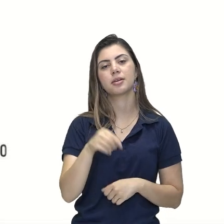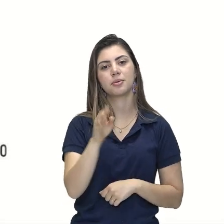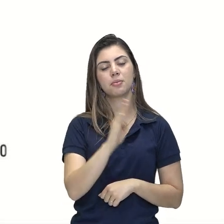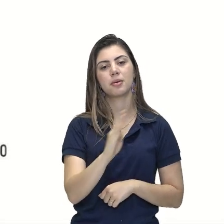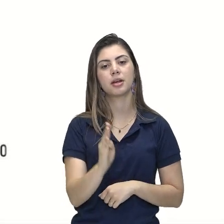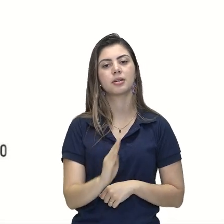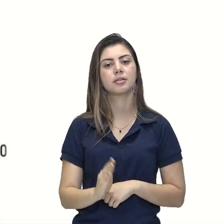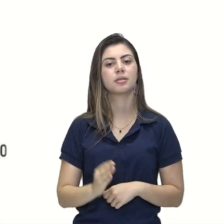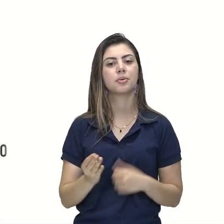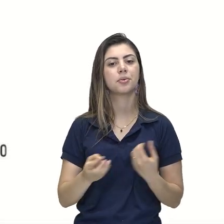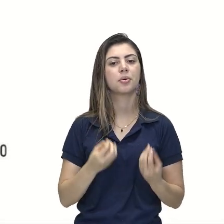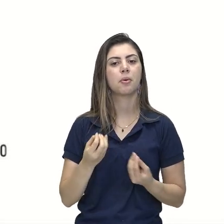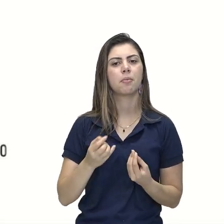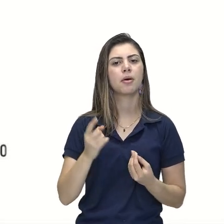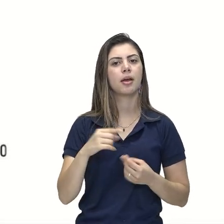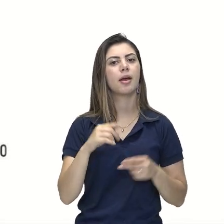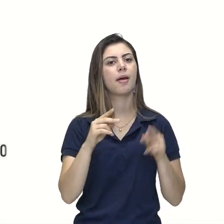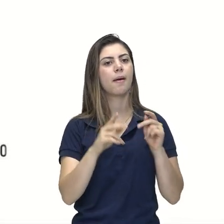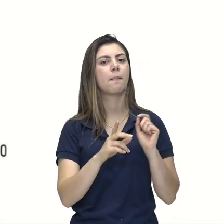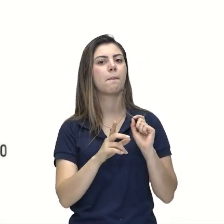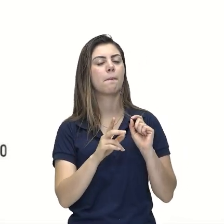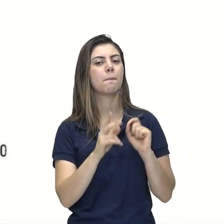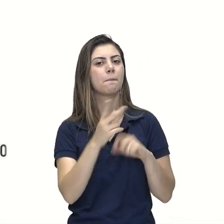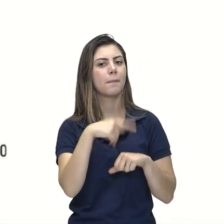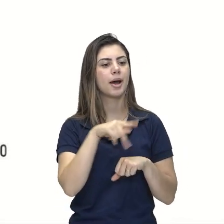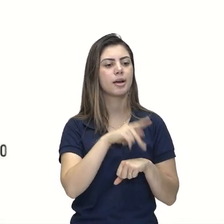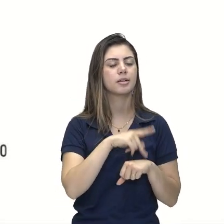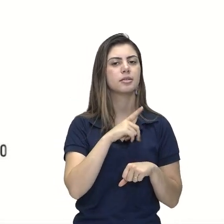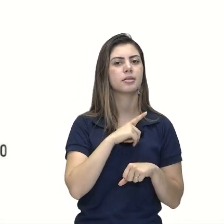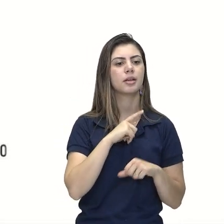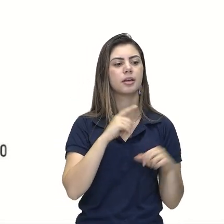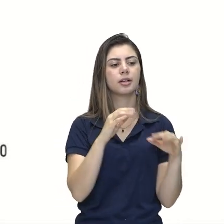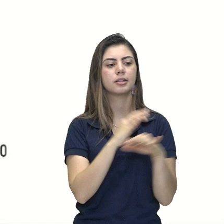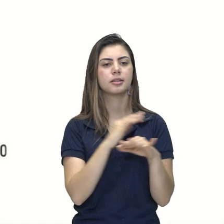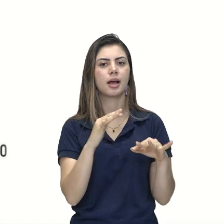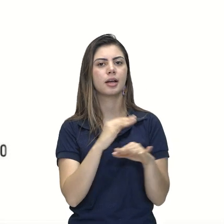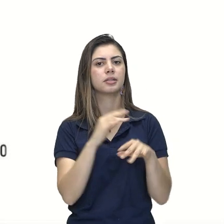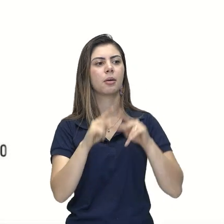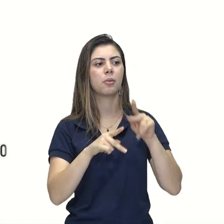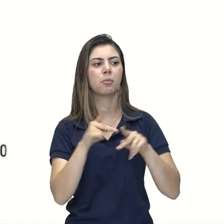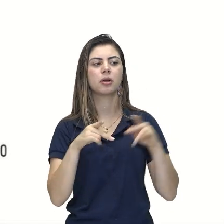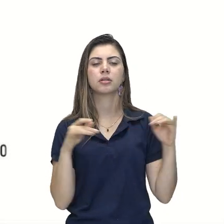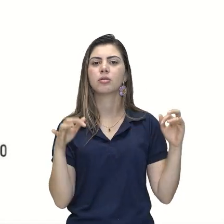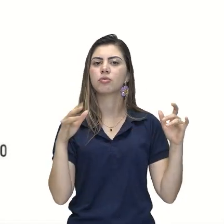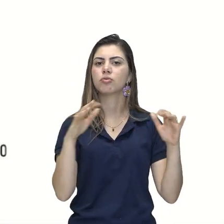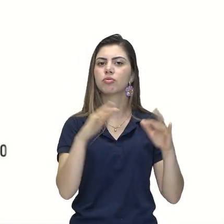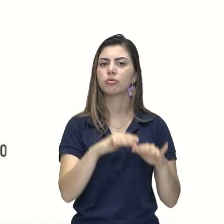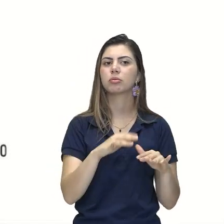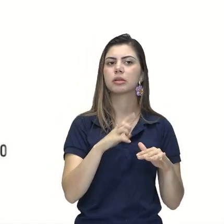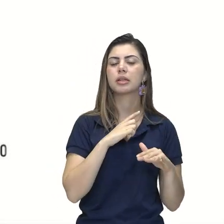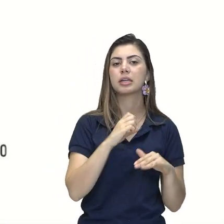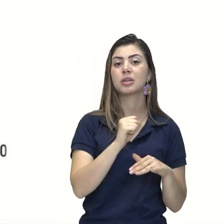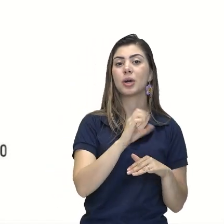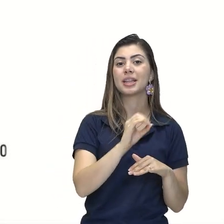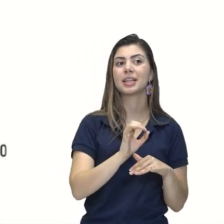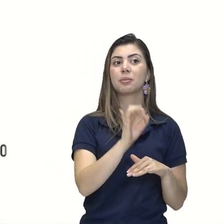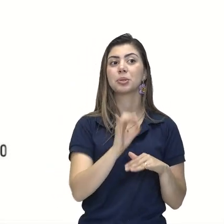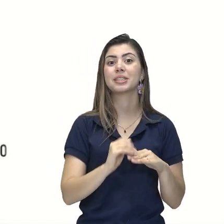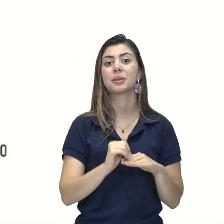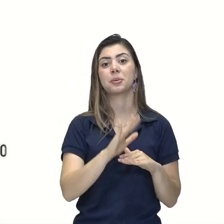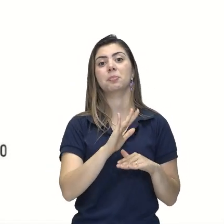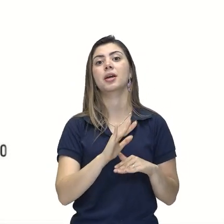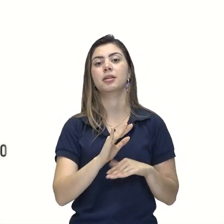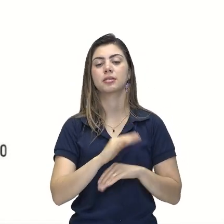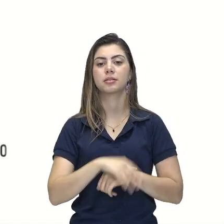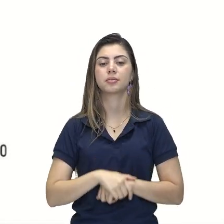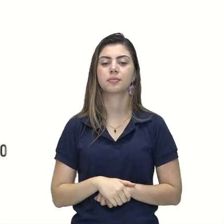país muito urbanizado, altamente urbanizado, com uma população que está acima dos 80%.